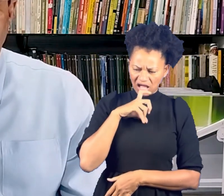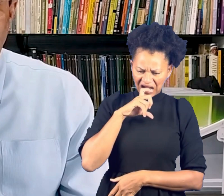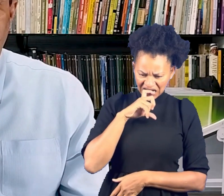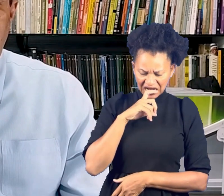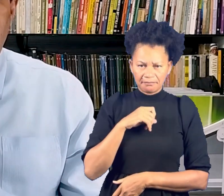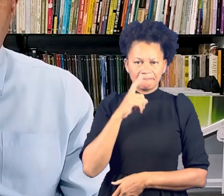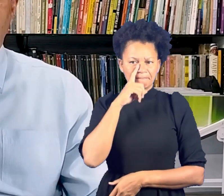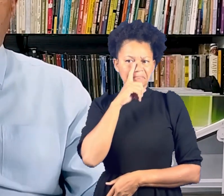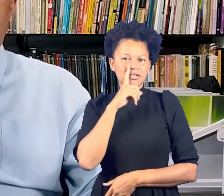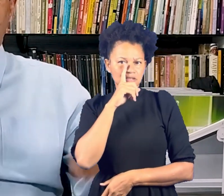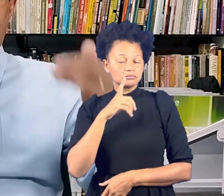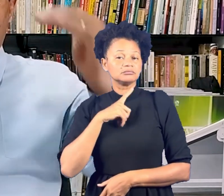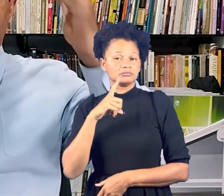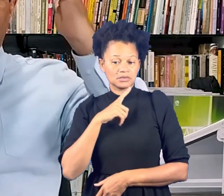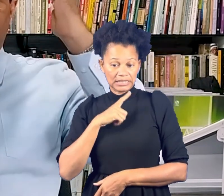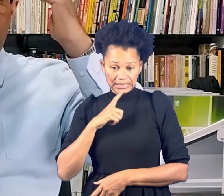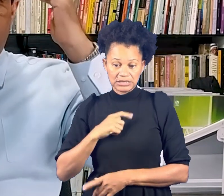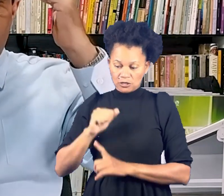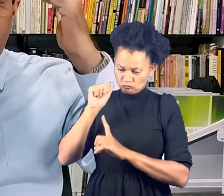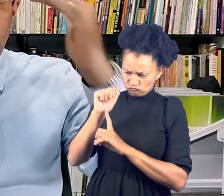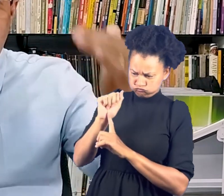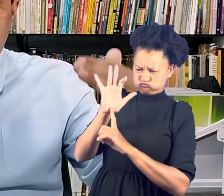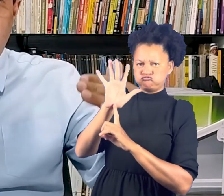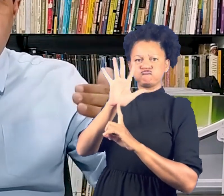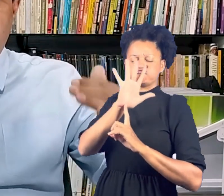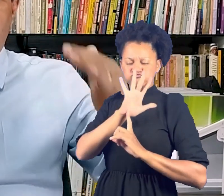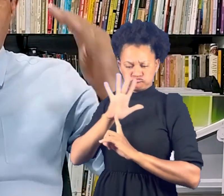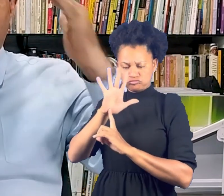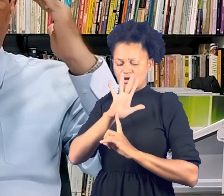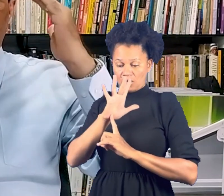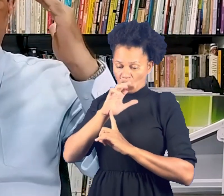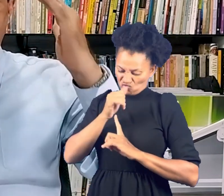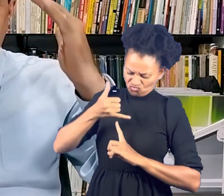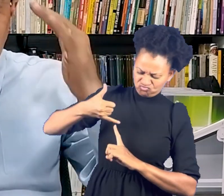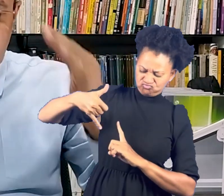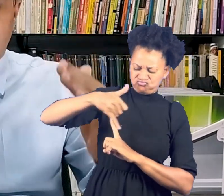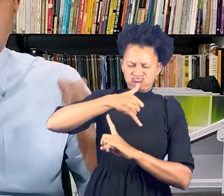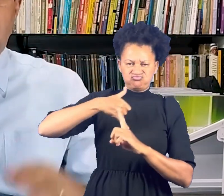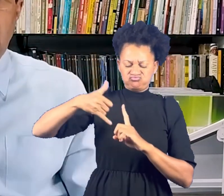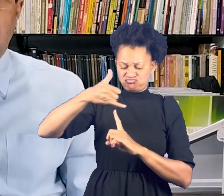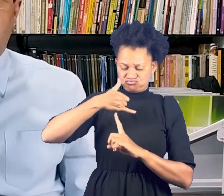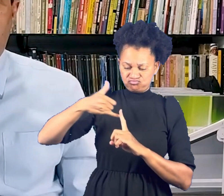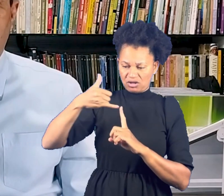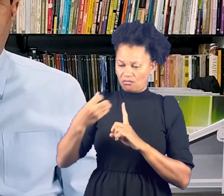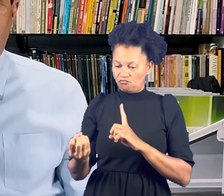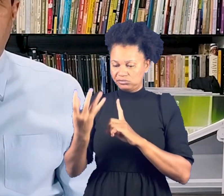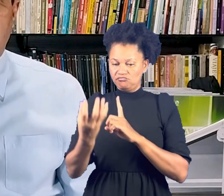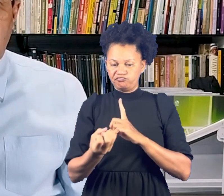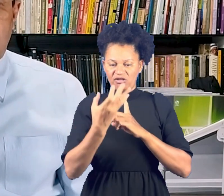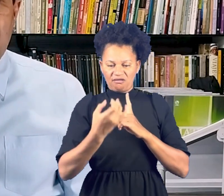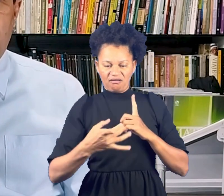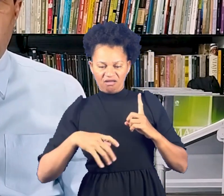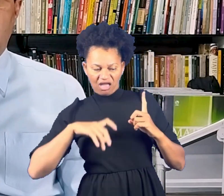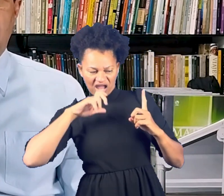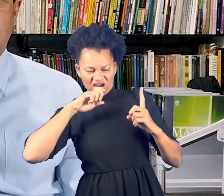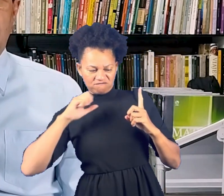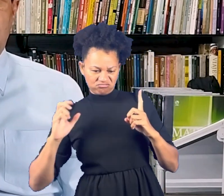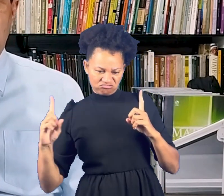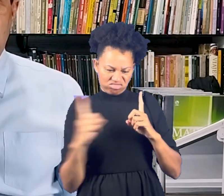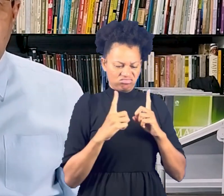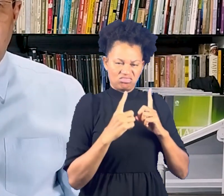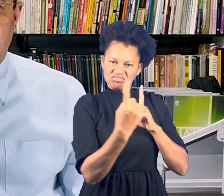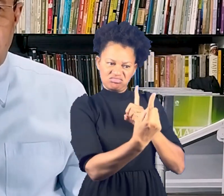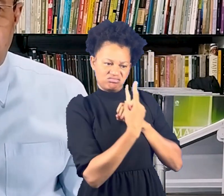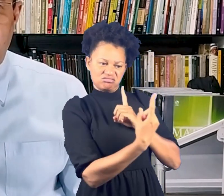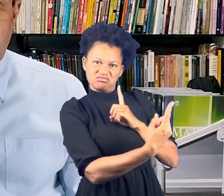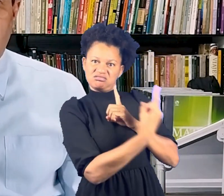perigo. Quem está debaixo deste avivamento, debaixo desta unção, vive na ponta